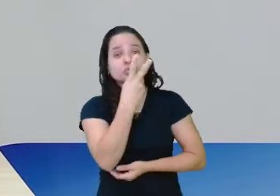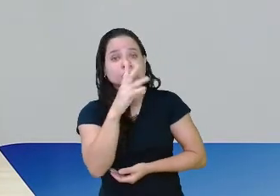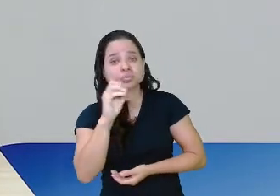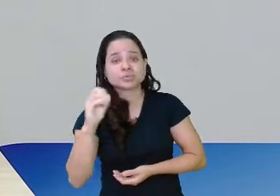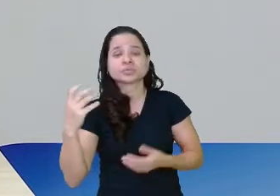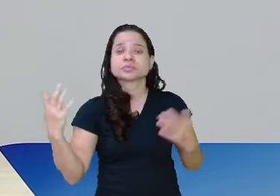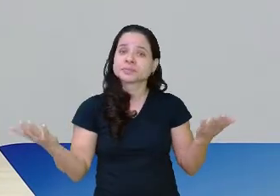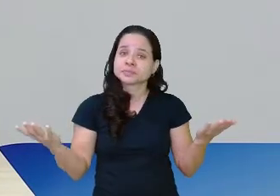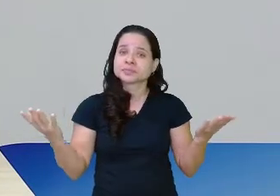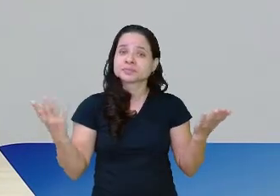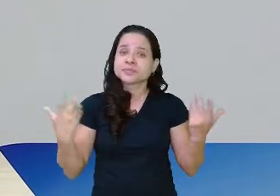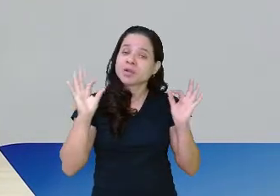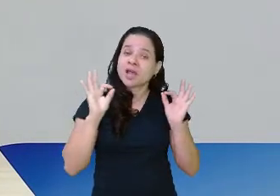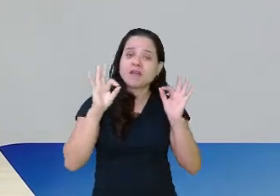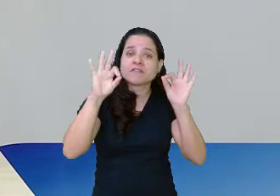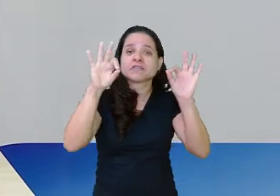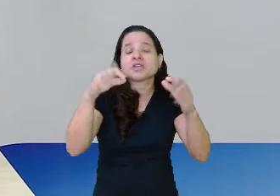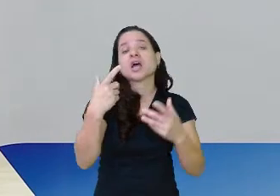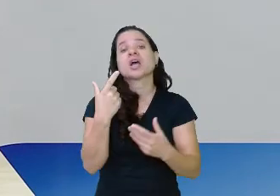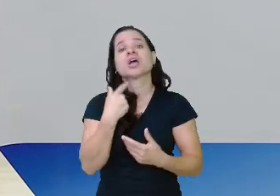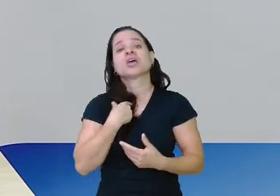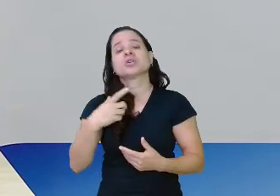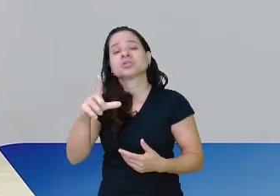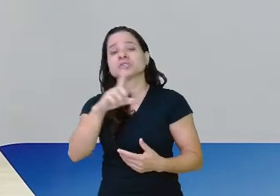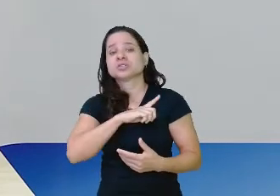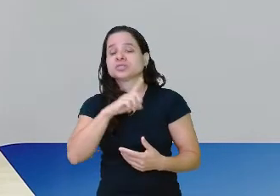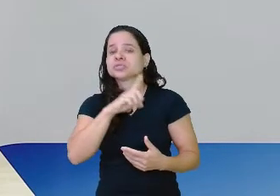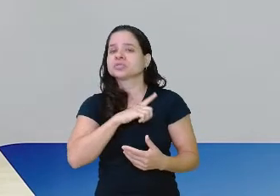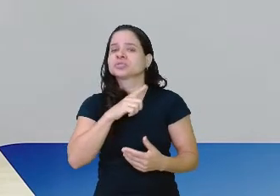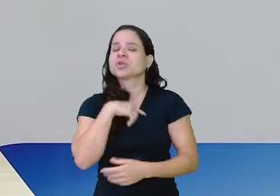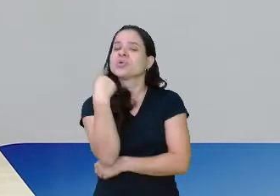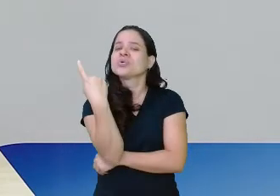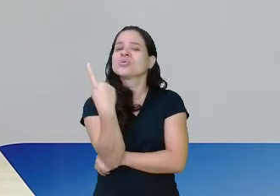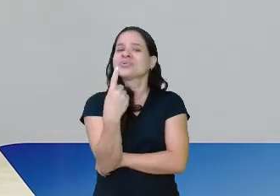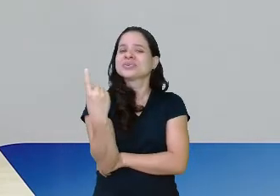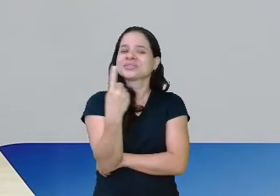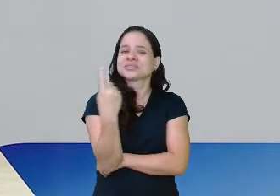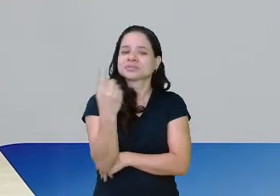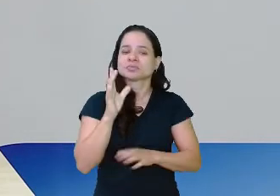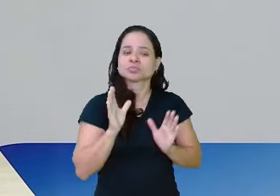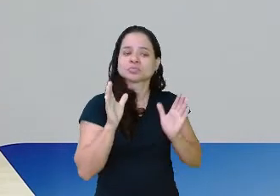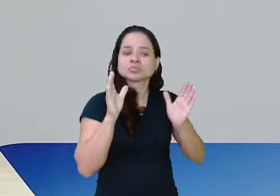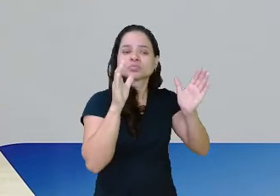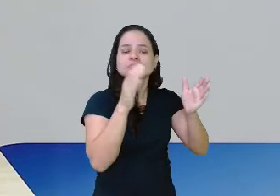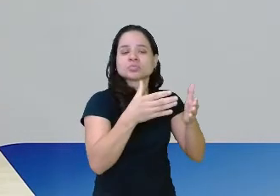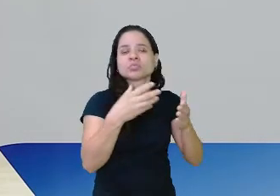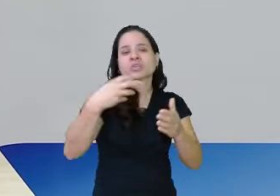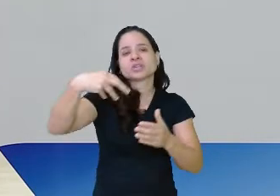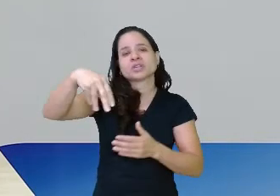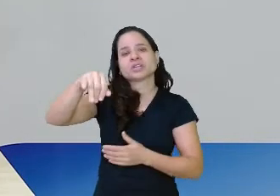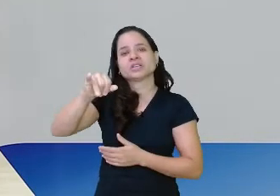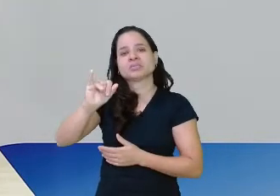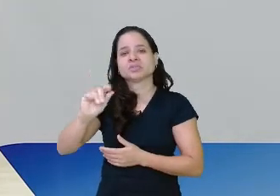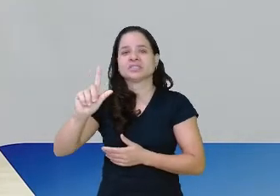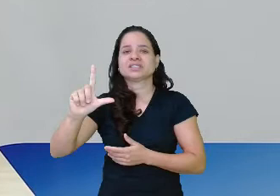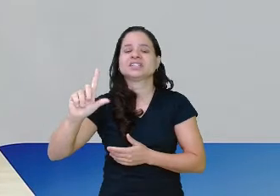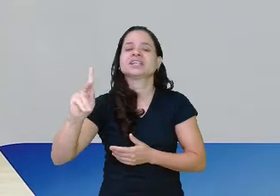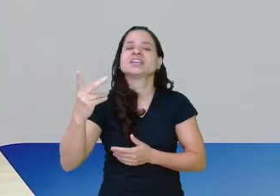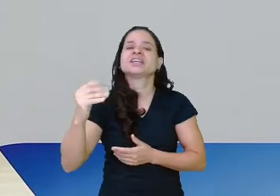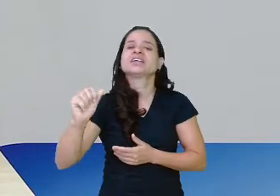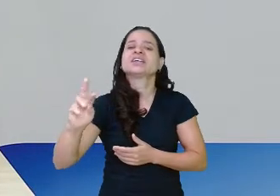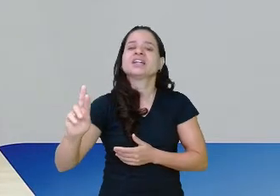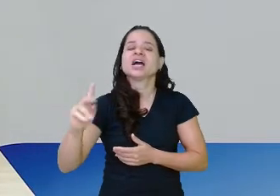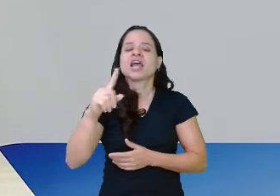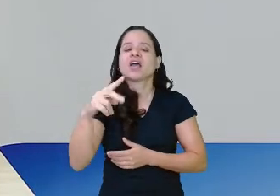200. E para fechar, eu tenho esse meu 1 que está na classe dos milhares já. E que vale